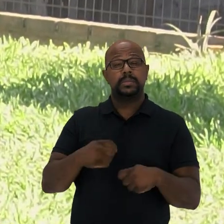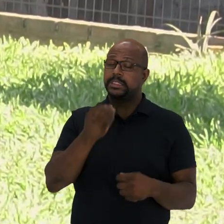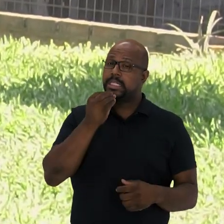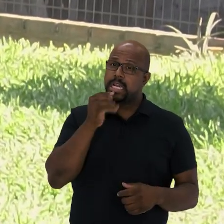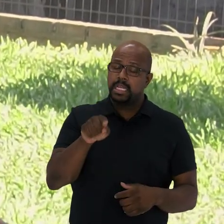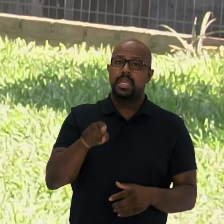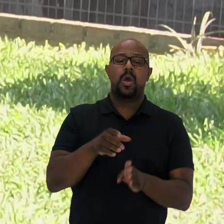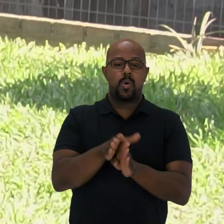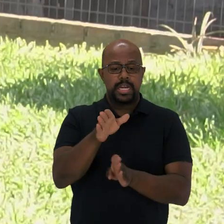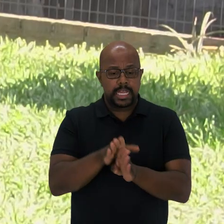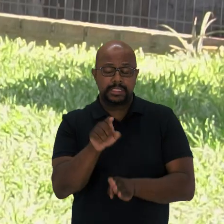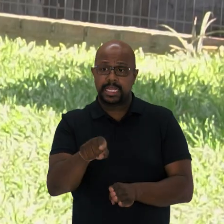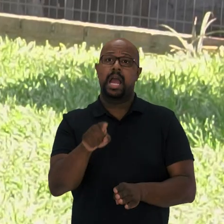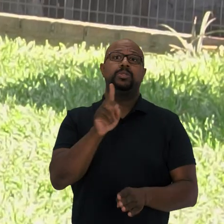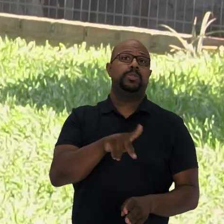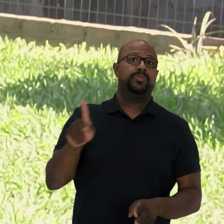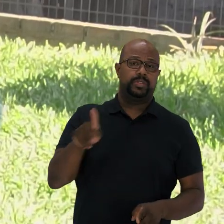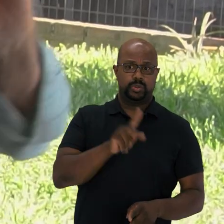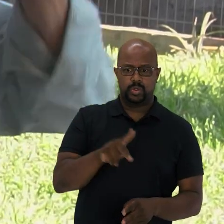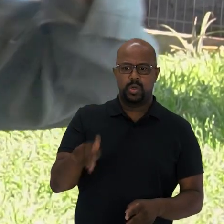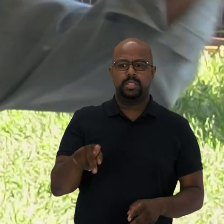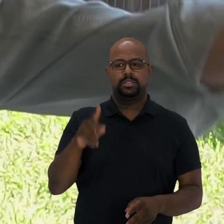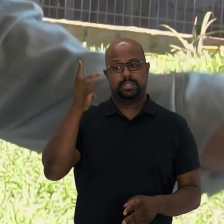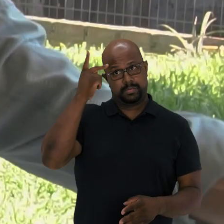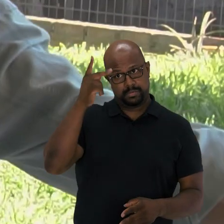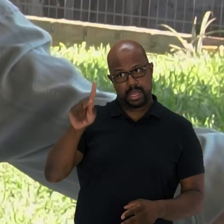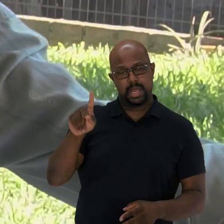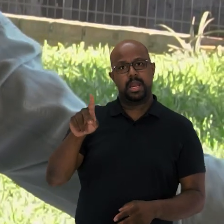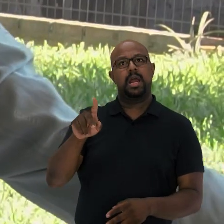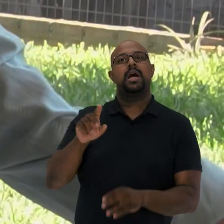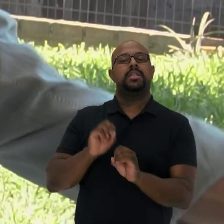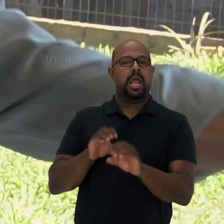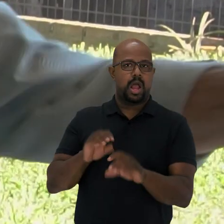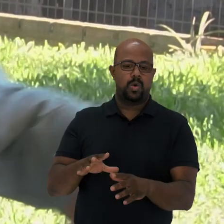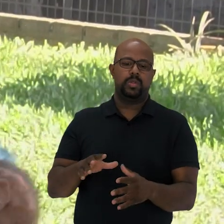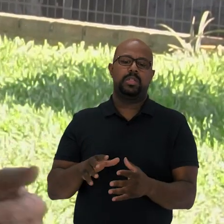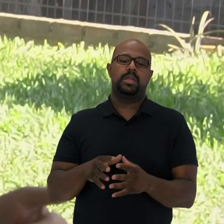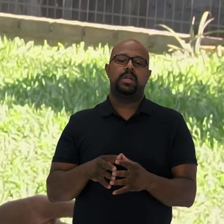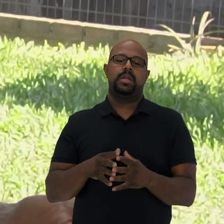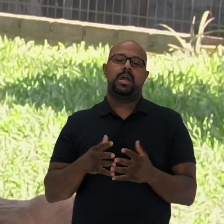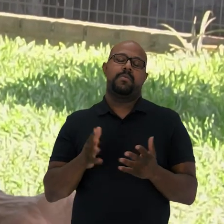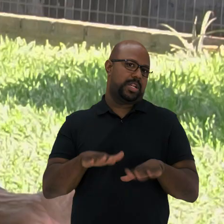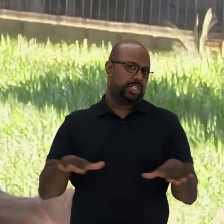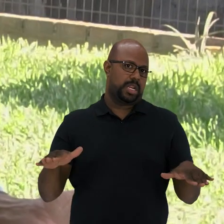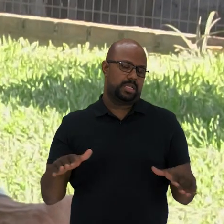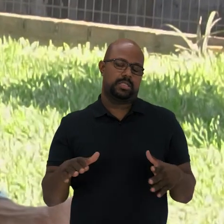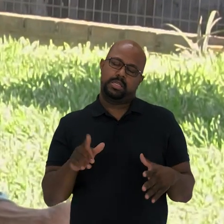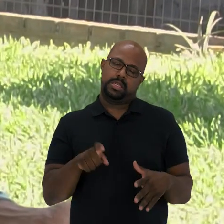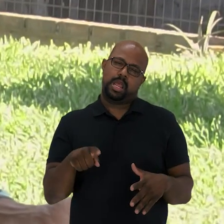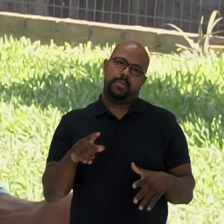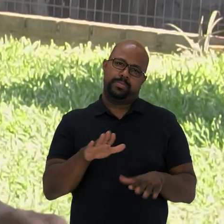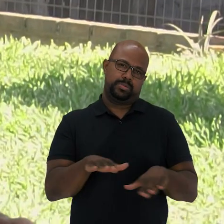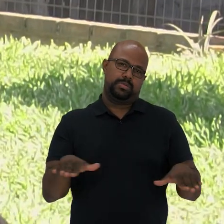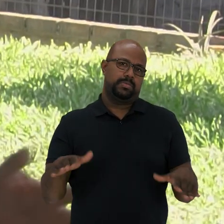teria que orientar os professores para dar aula para as crianças, né?